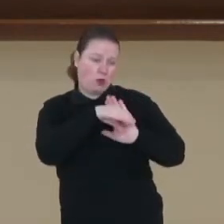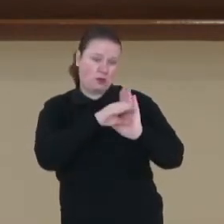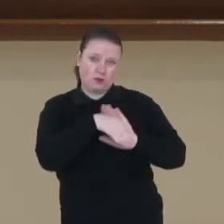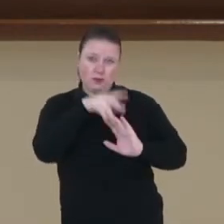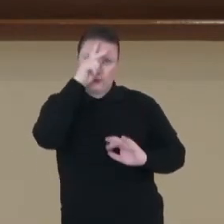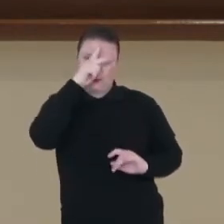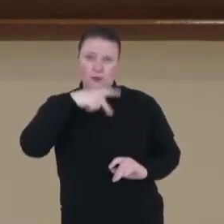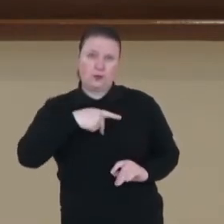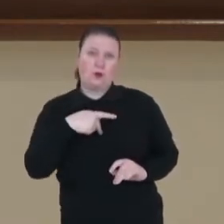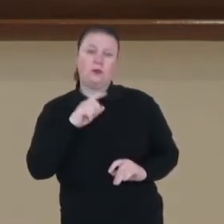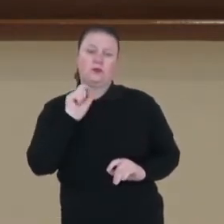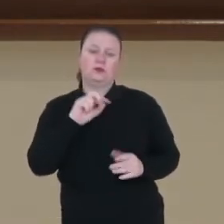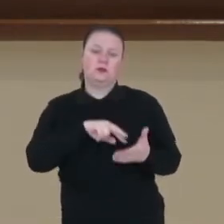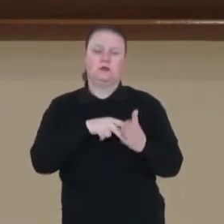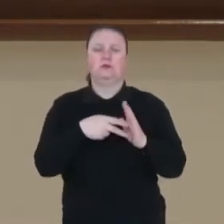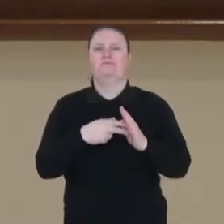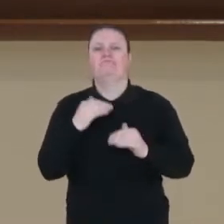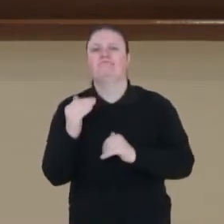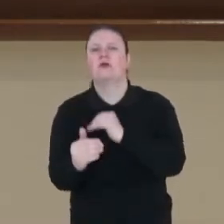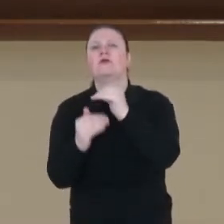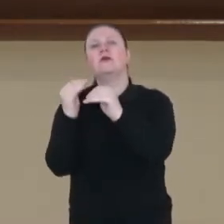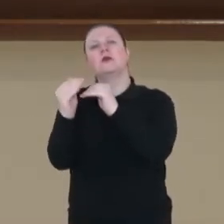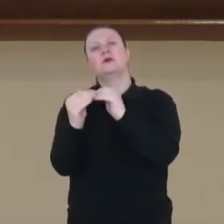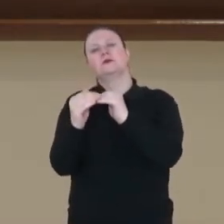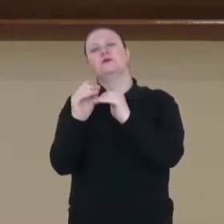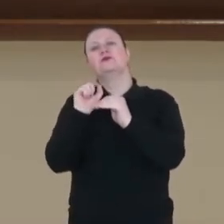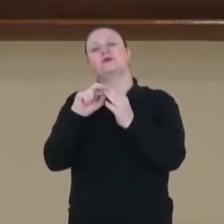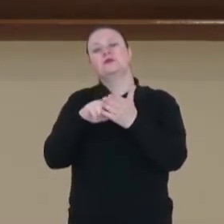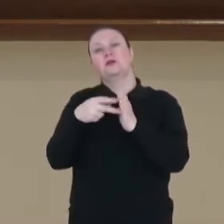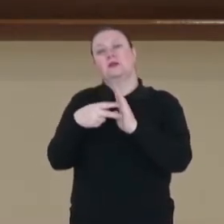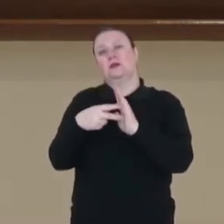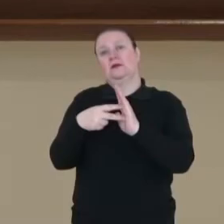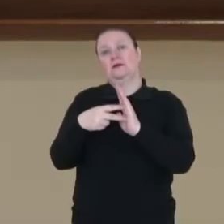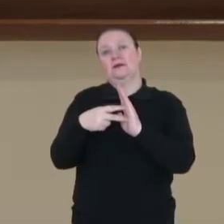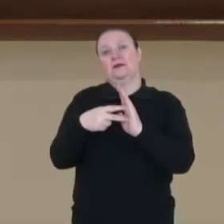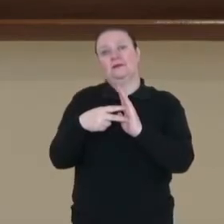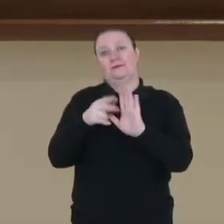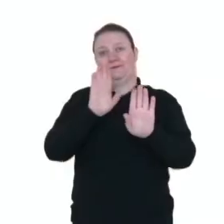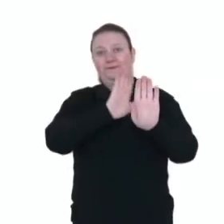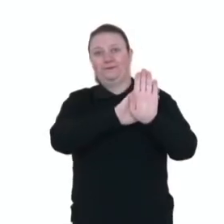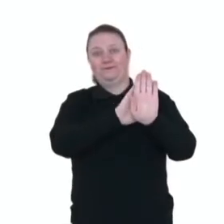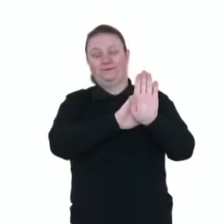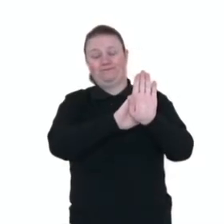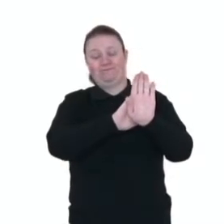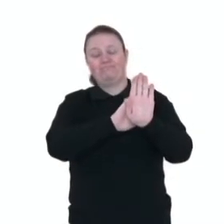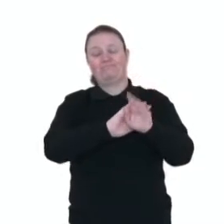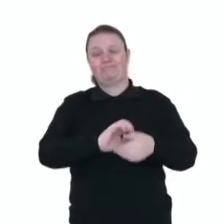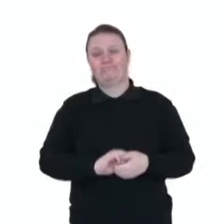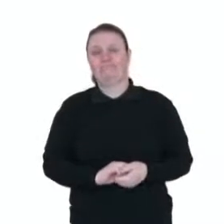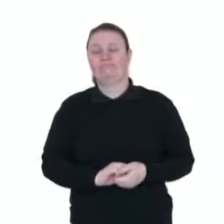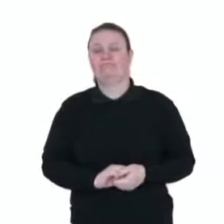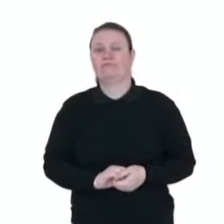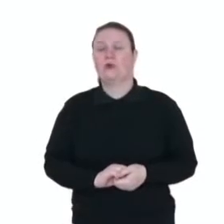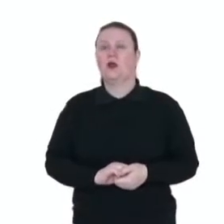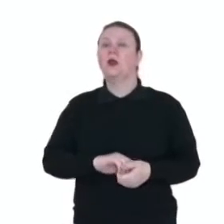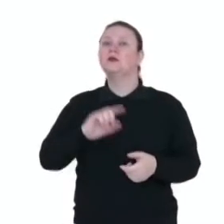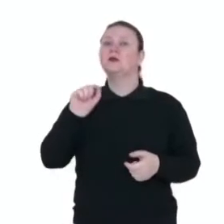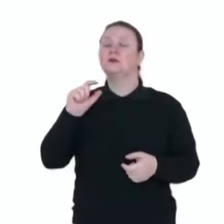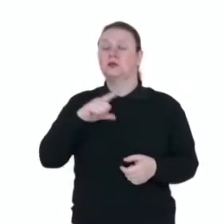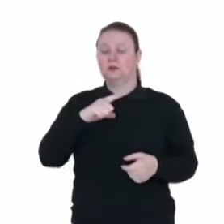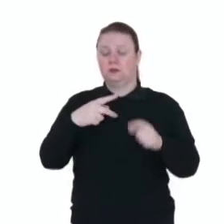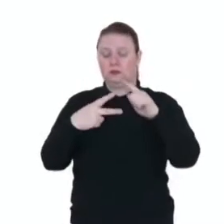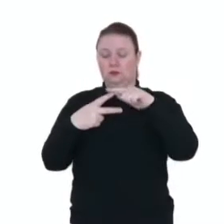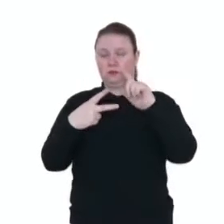era evolução e do que era civilização para eles, né? E essa teoria ela está apoiada em duas